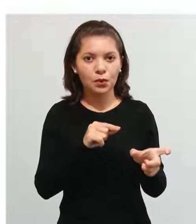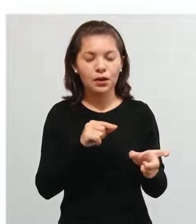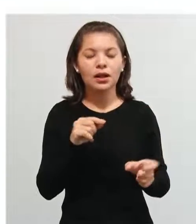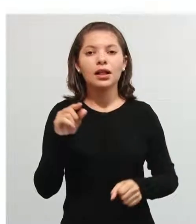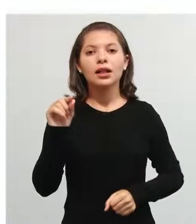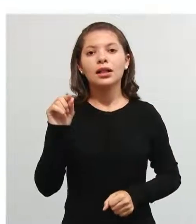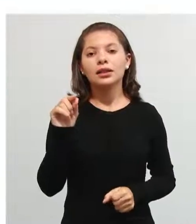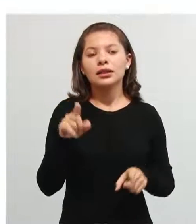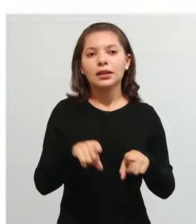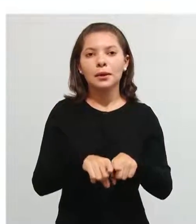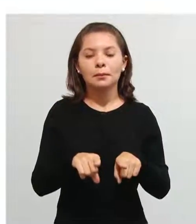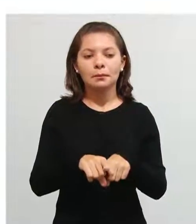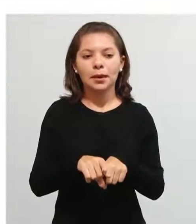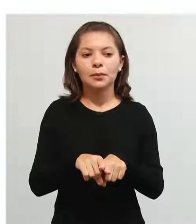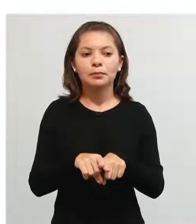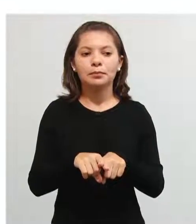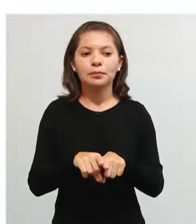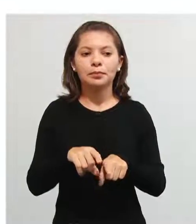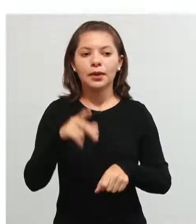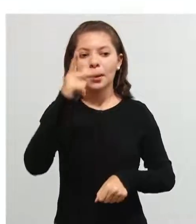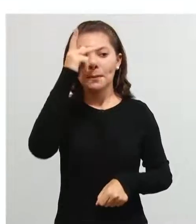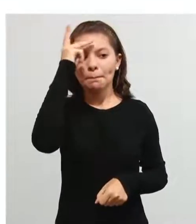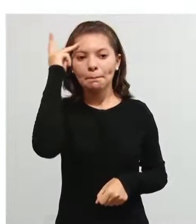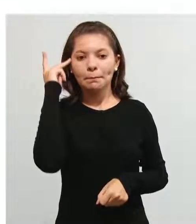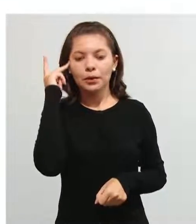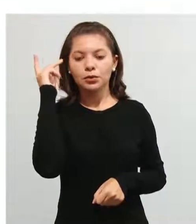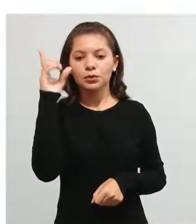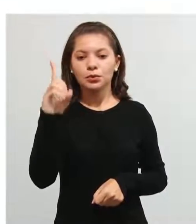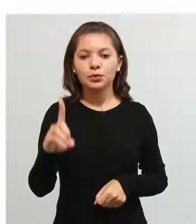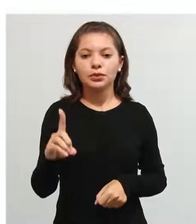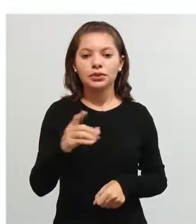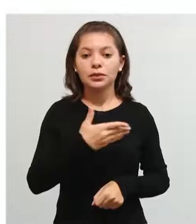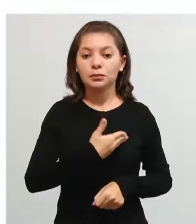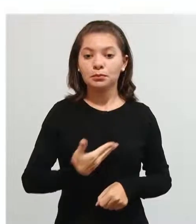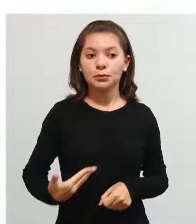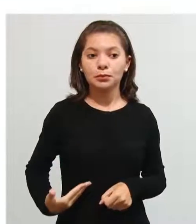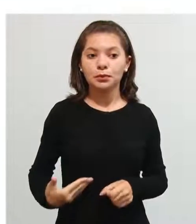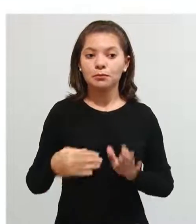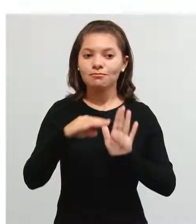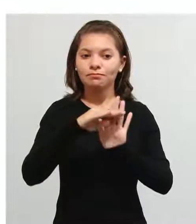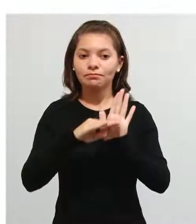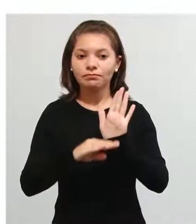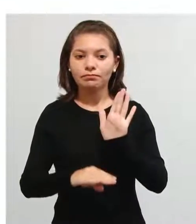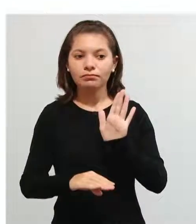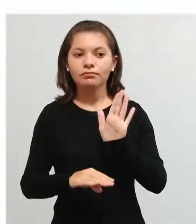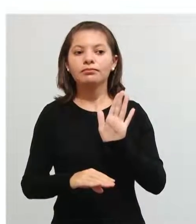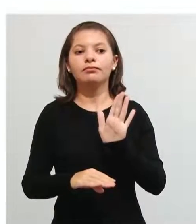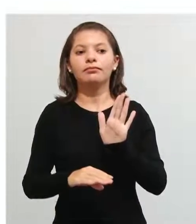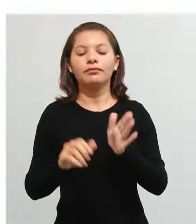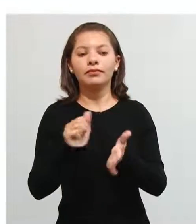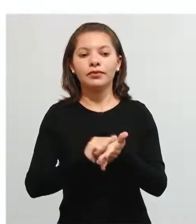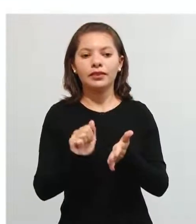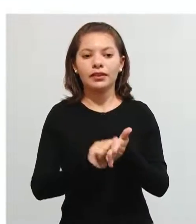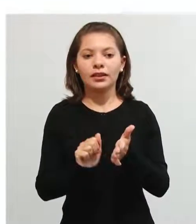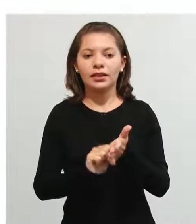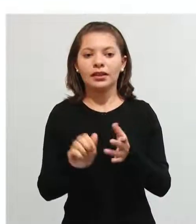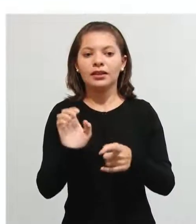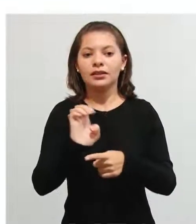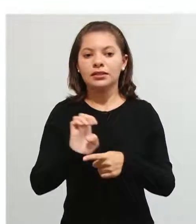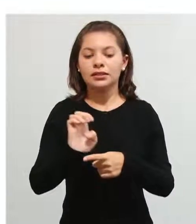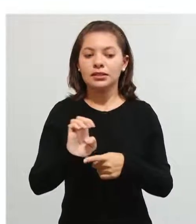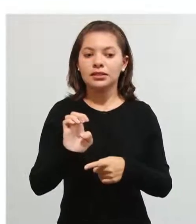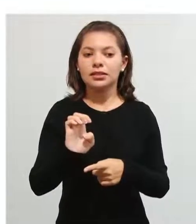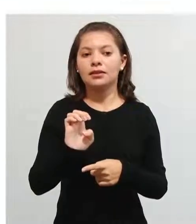público, né, também necessitam de receitas para a consecução de suas atividades estatais em benefício da